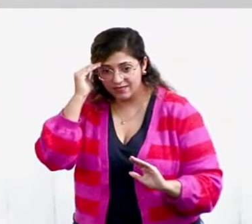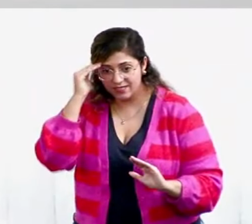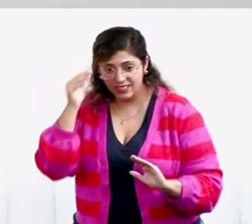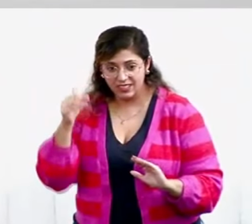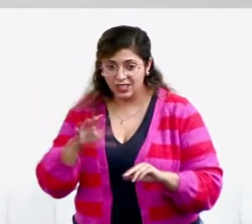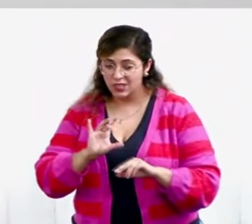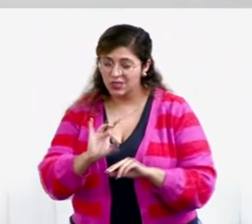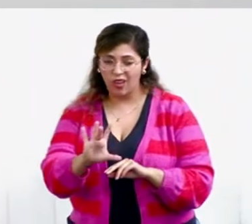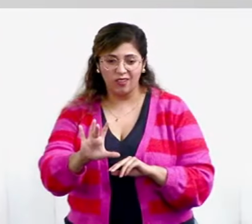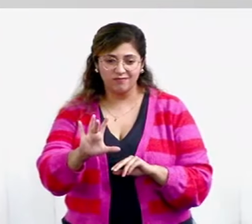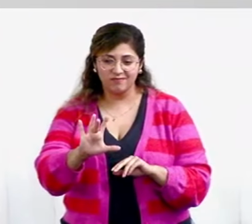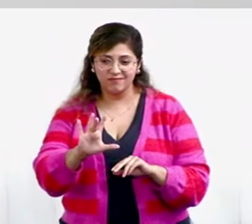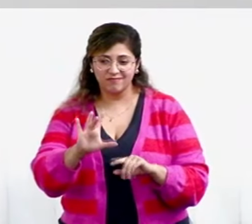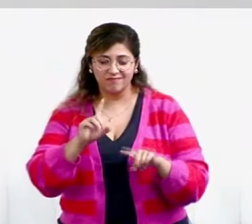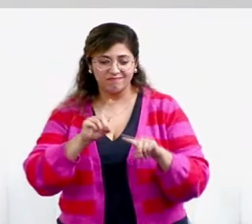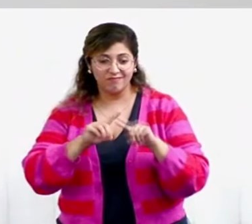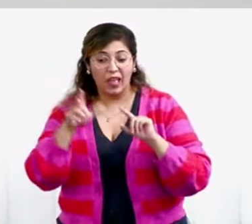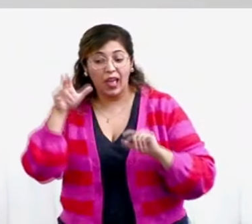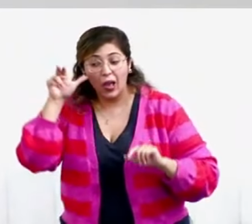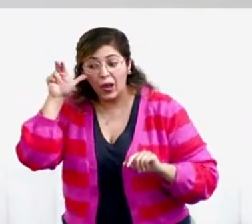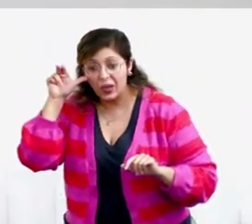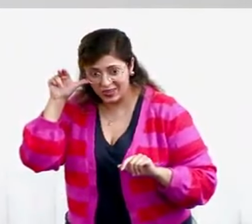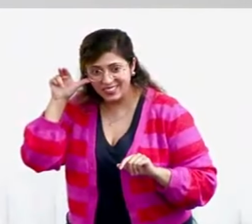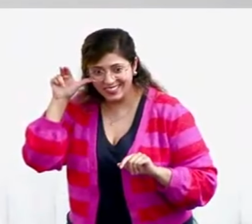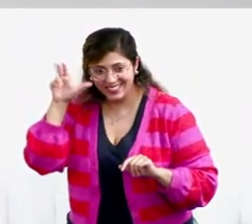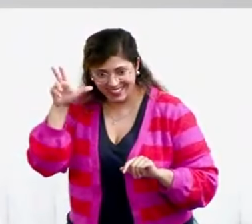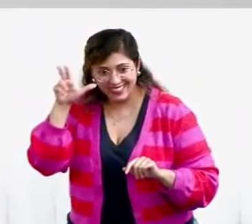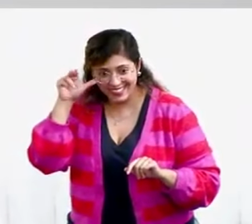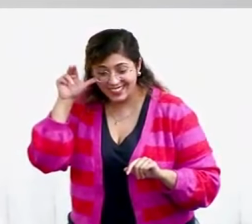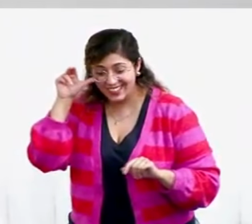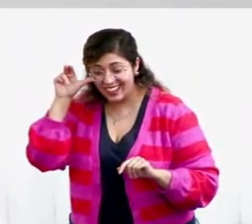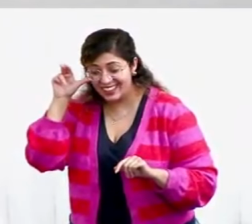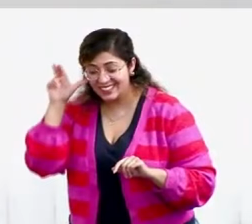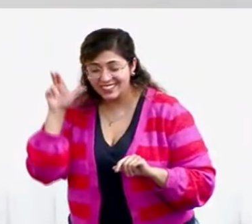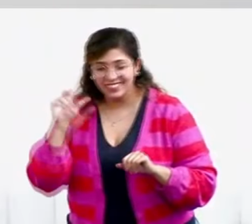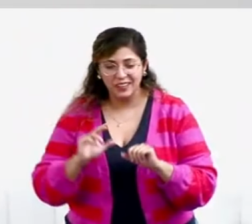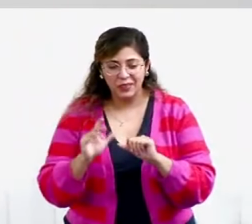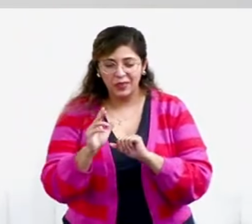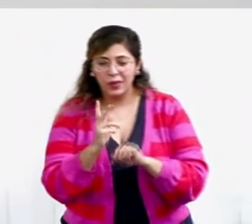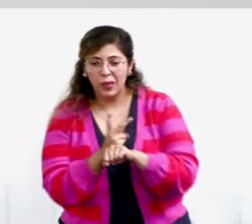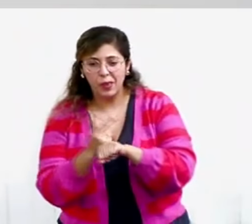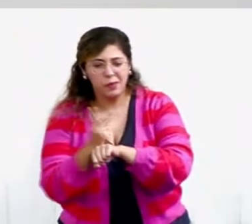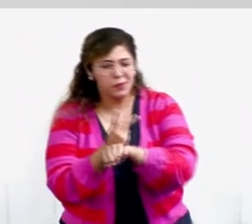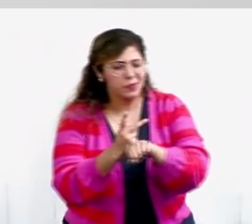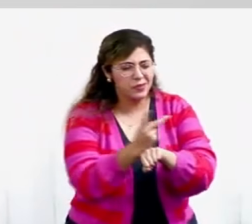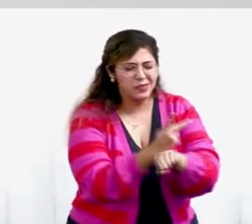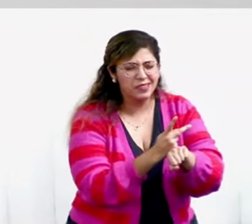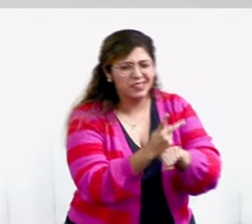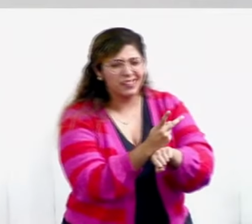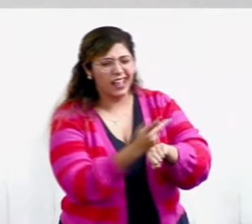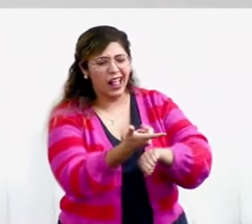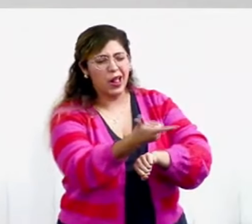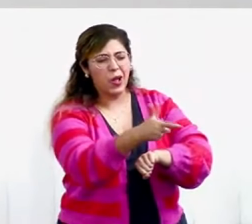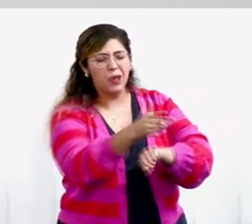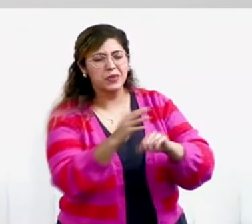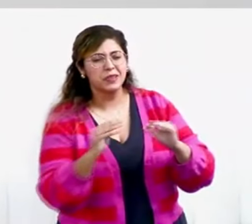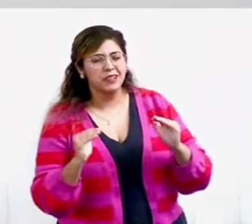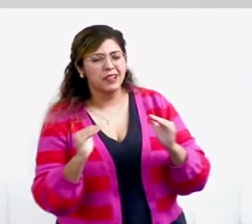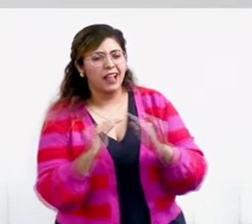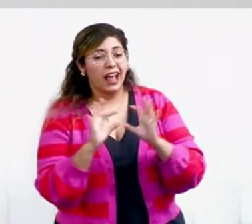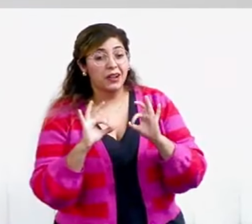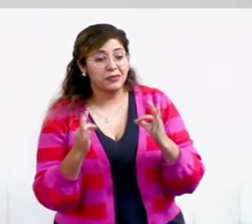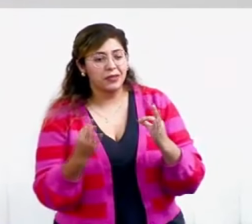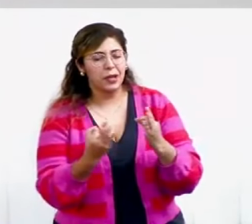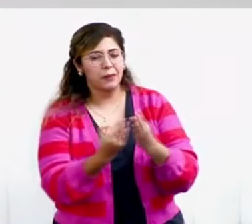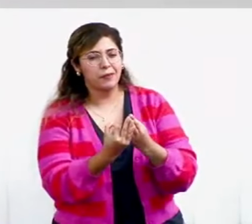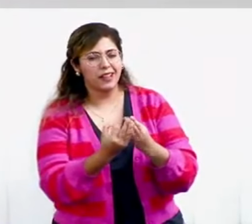que o satisfará, e vai desejar buscar fora daquilo, vai buscar sentir esse